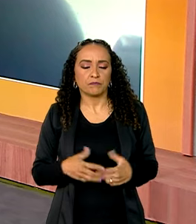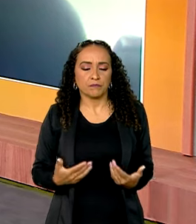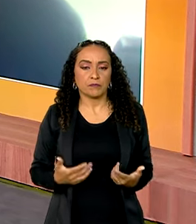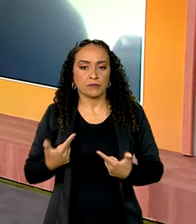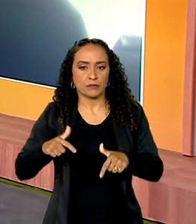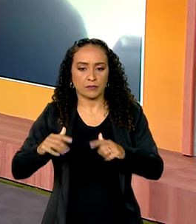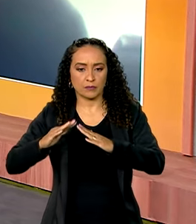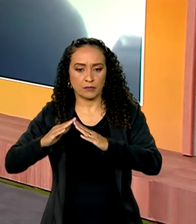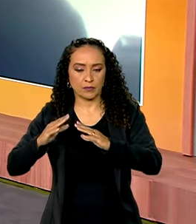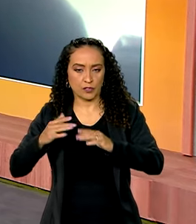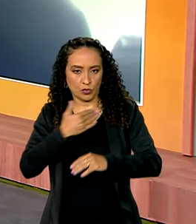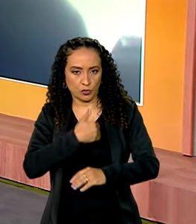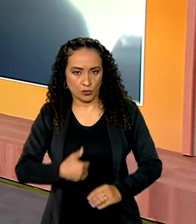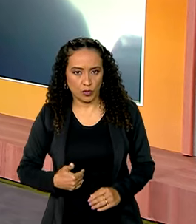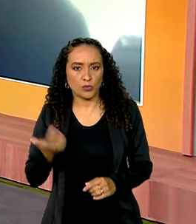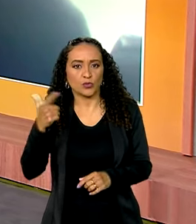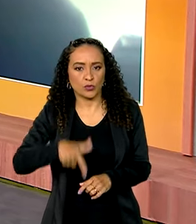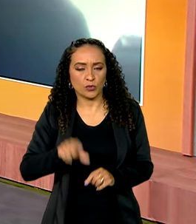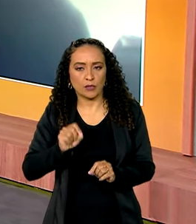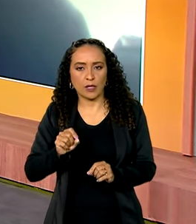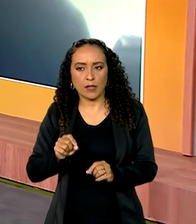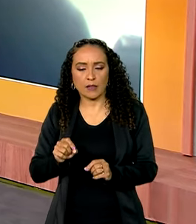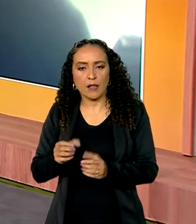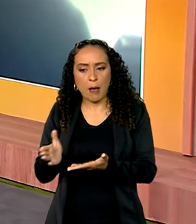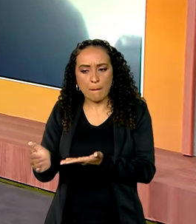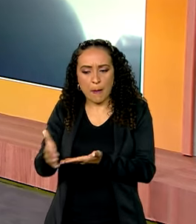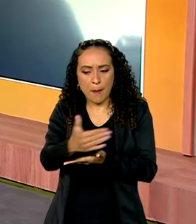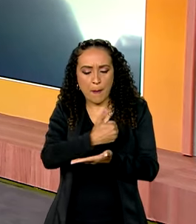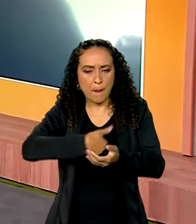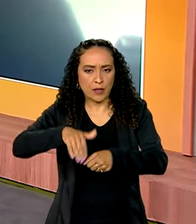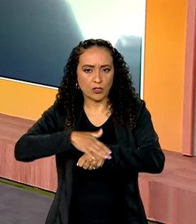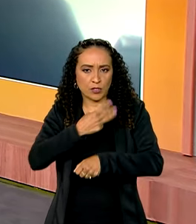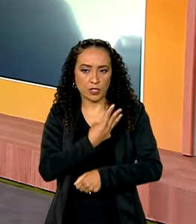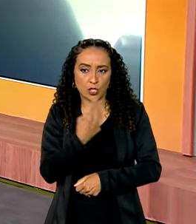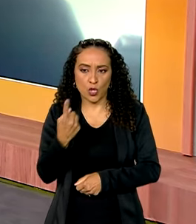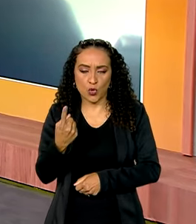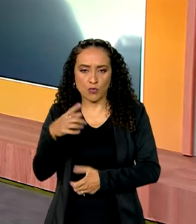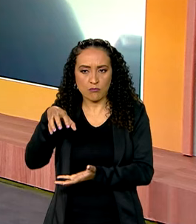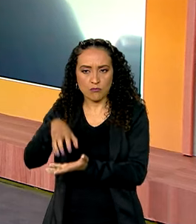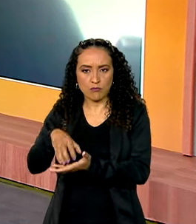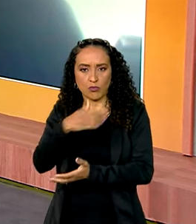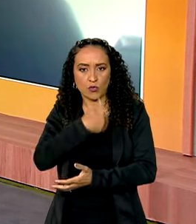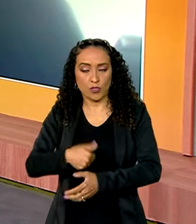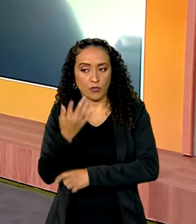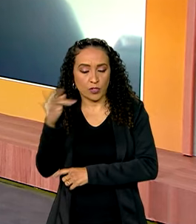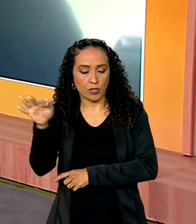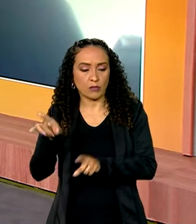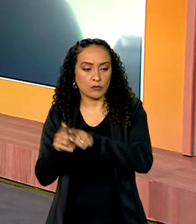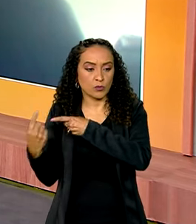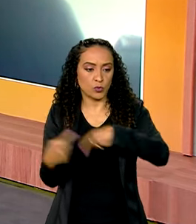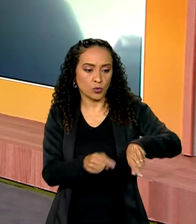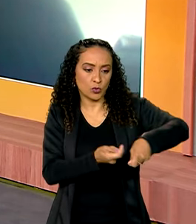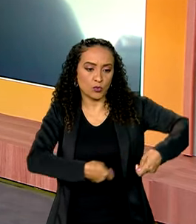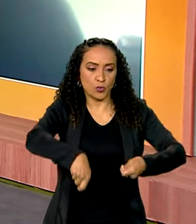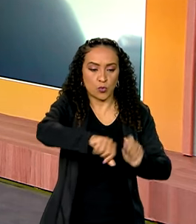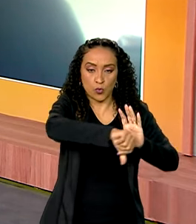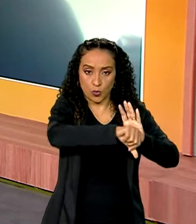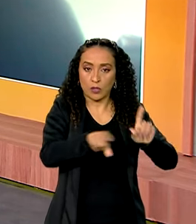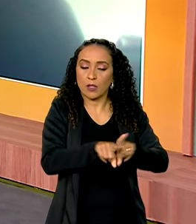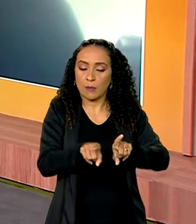Casa de Governo, repito aí que reúne ações de 31 órgãos do governo federal, esse trabalho, além de combater o garimpo, ele também